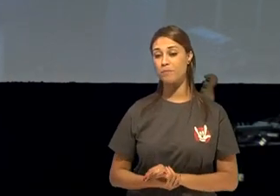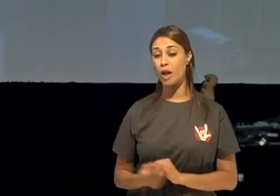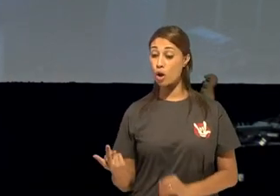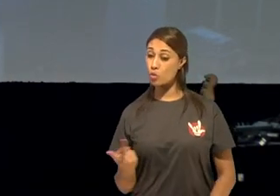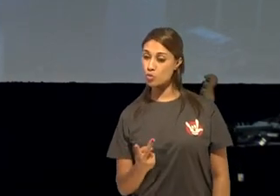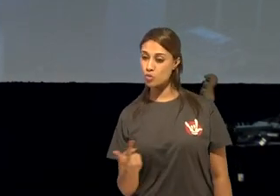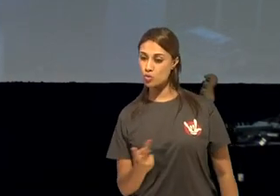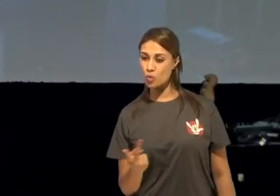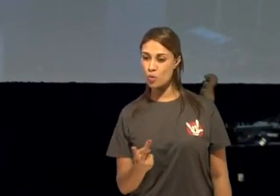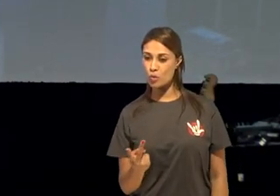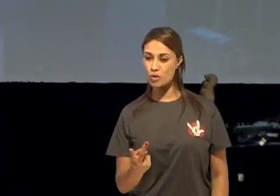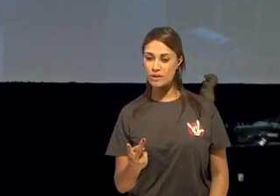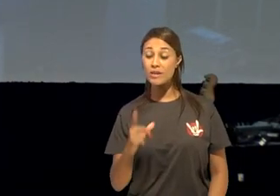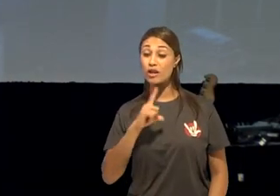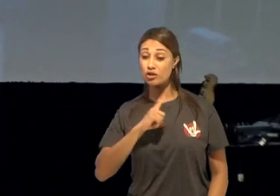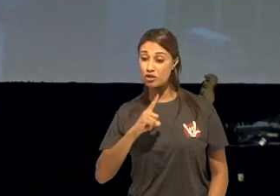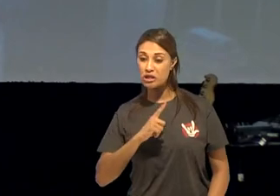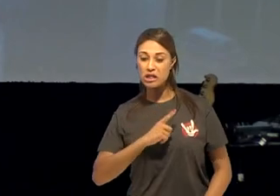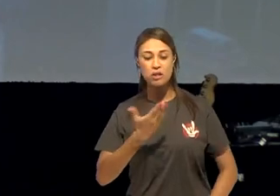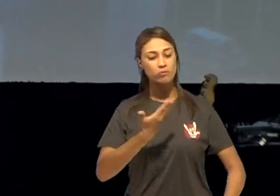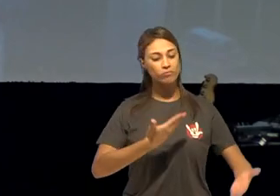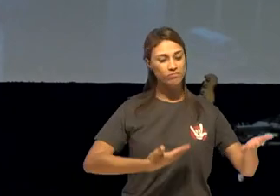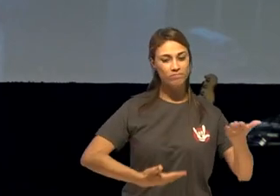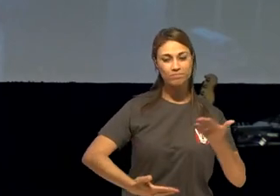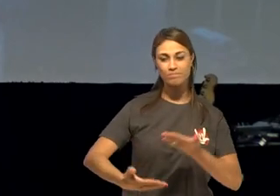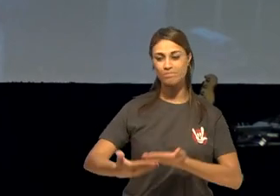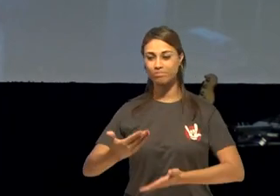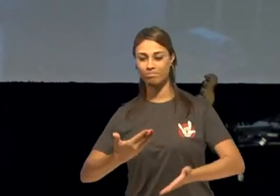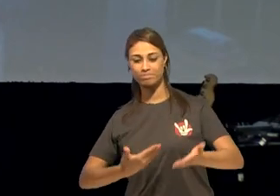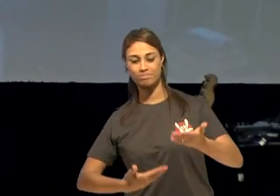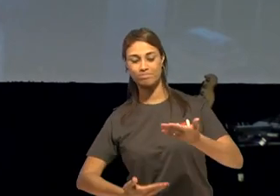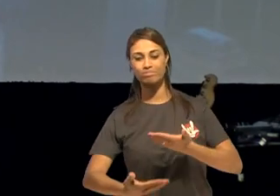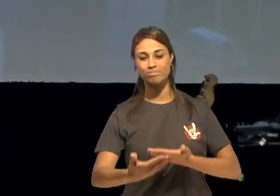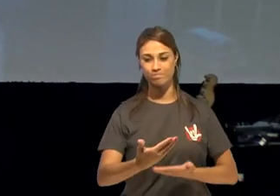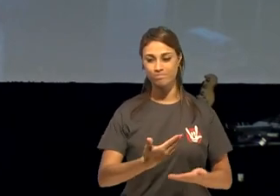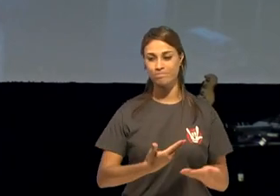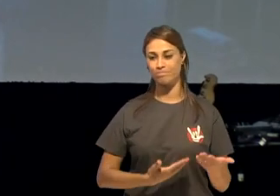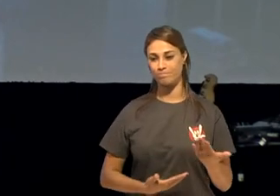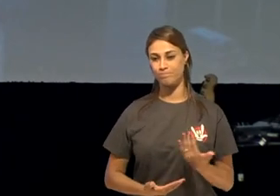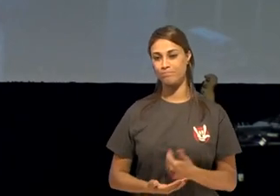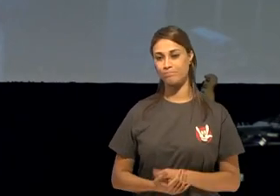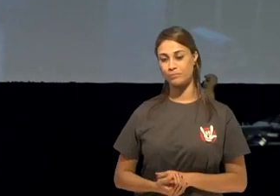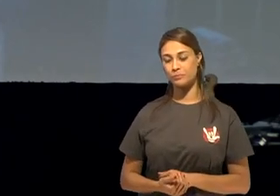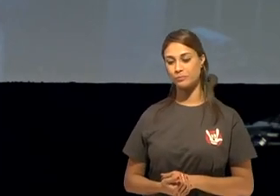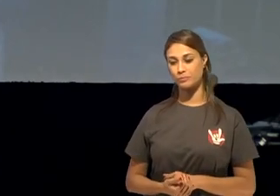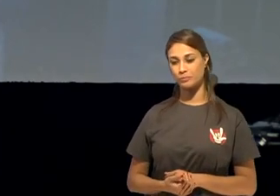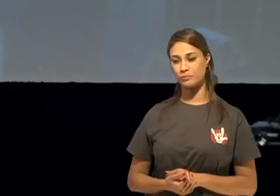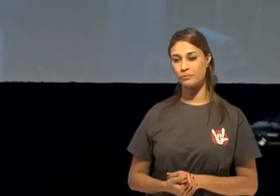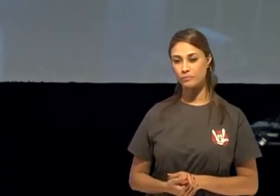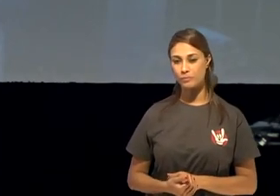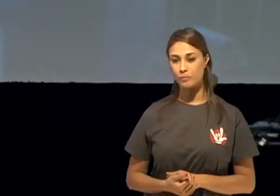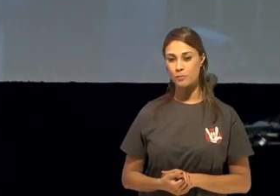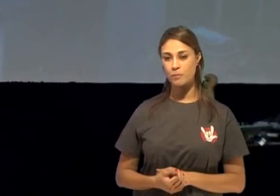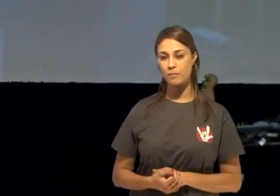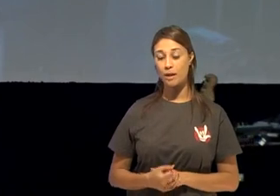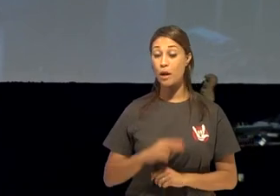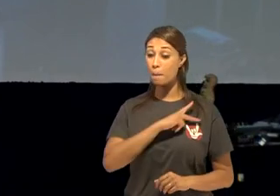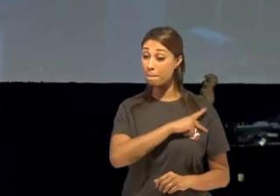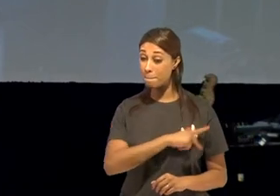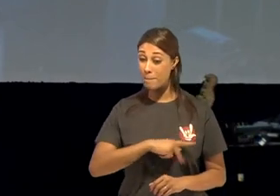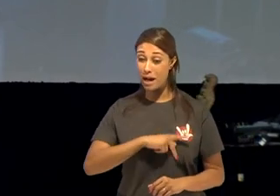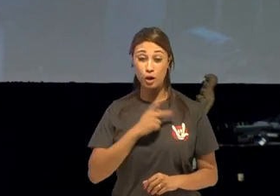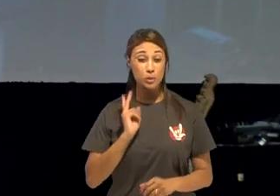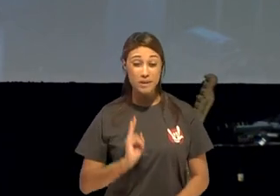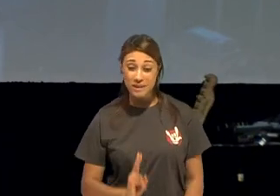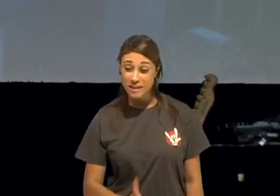Tito era um discípulo dele, mas você não vai ver Paulo falando de Tito. Mas quase em todas as cartas Paulo estava falando